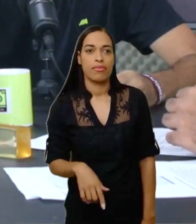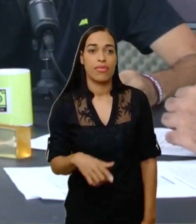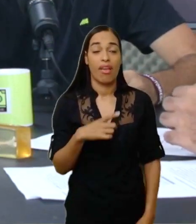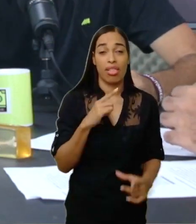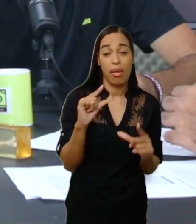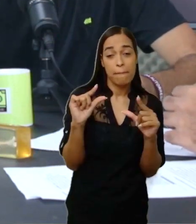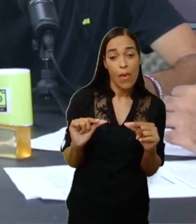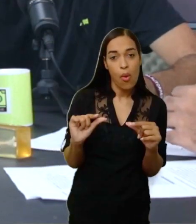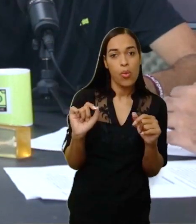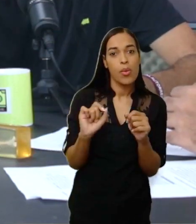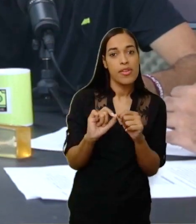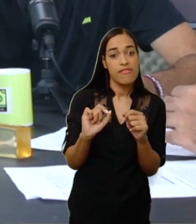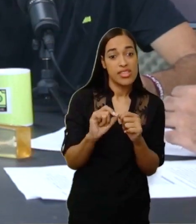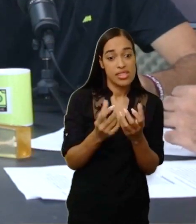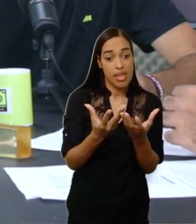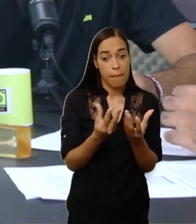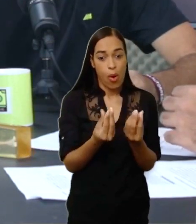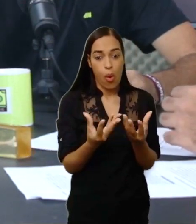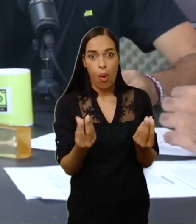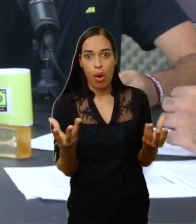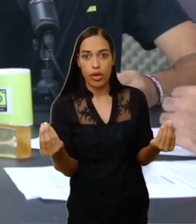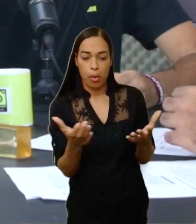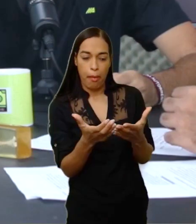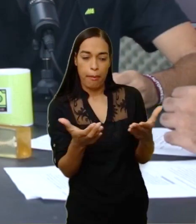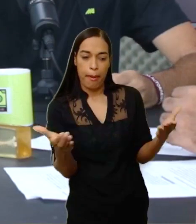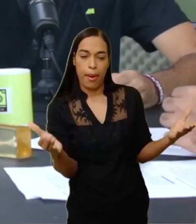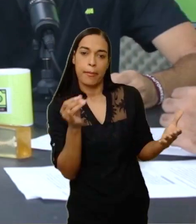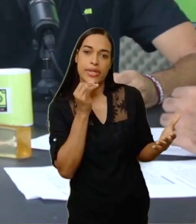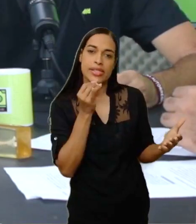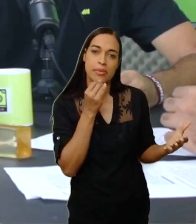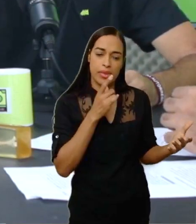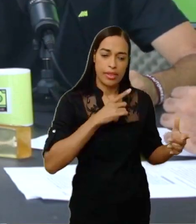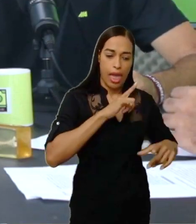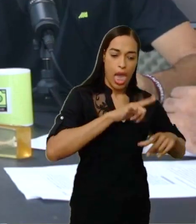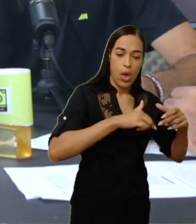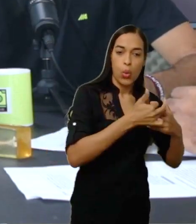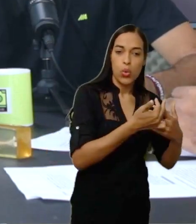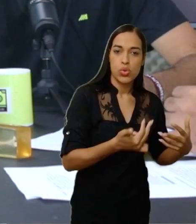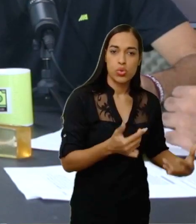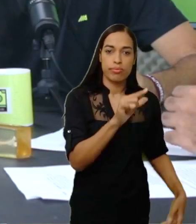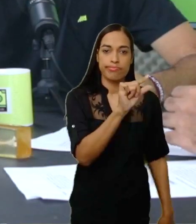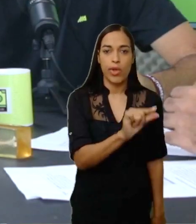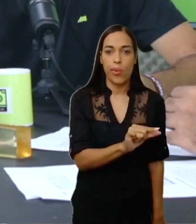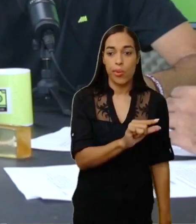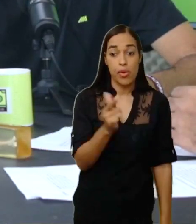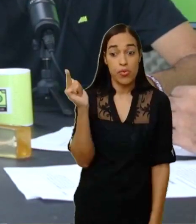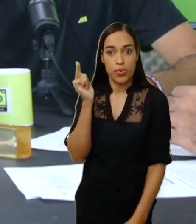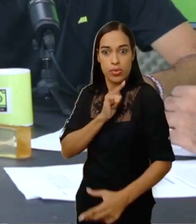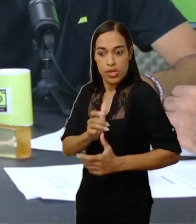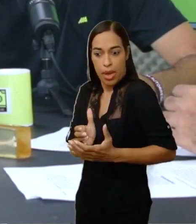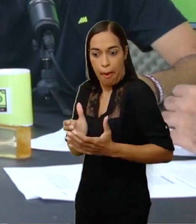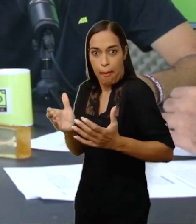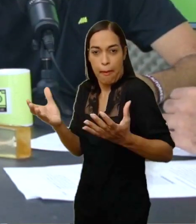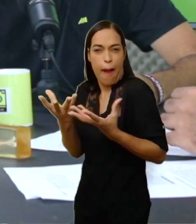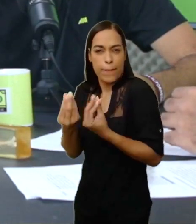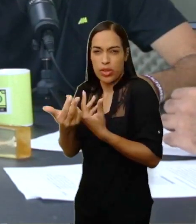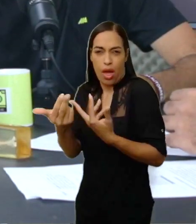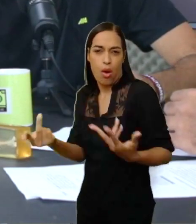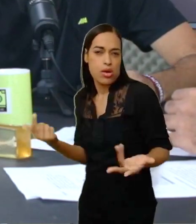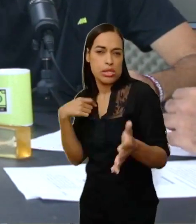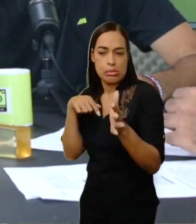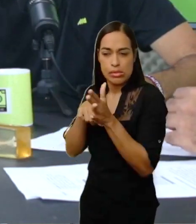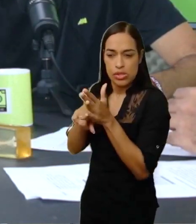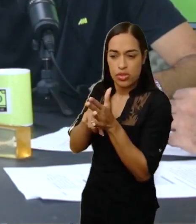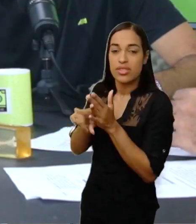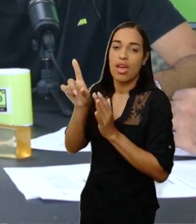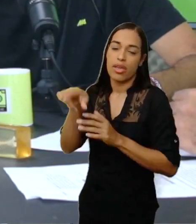muito com aquilo, né? Você tentar solucionar, né? Arrumar como solucionar aquele problema. Sim. Isso